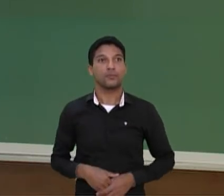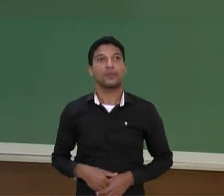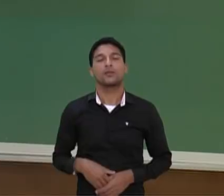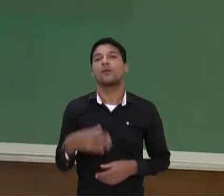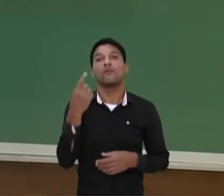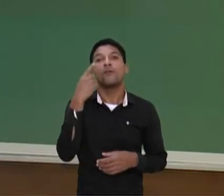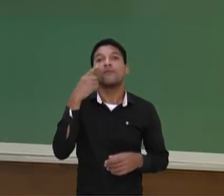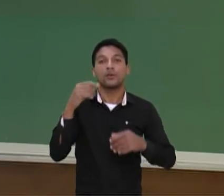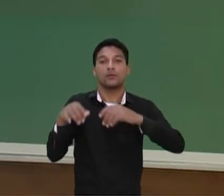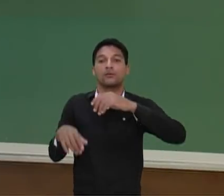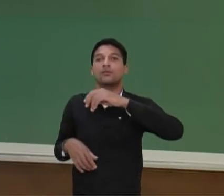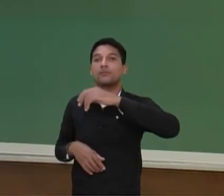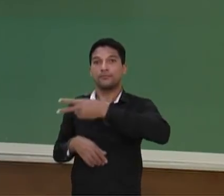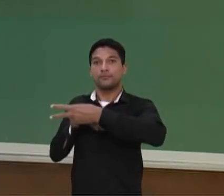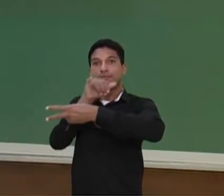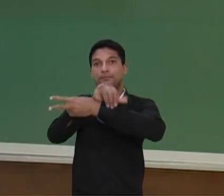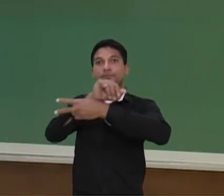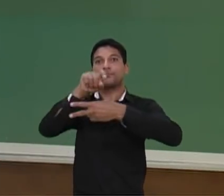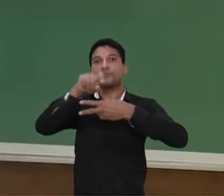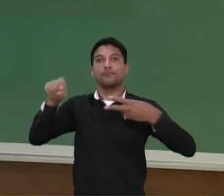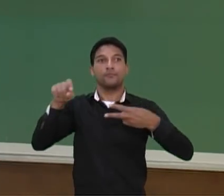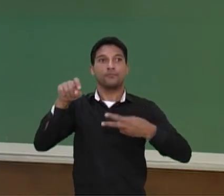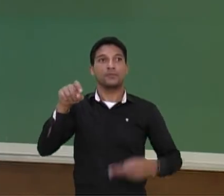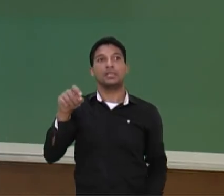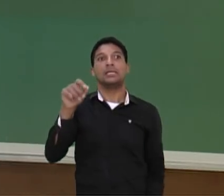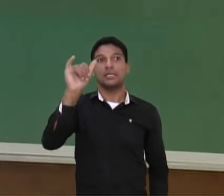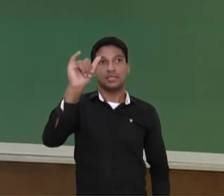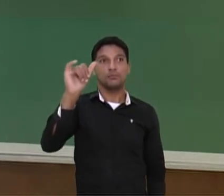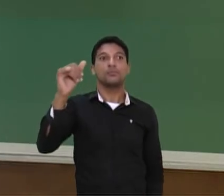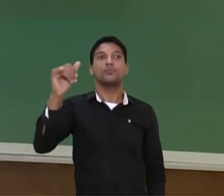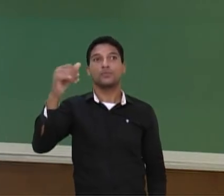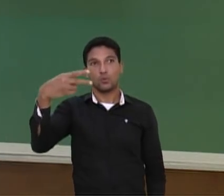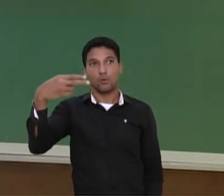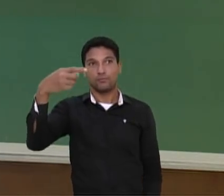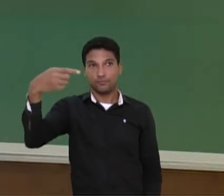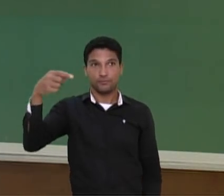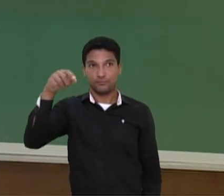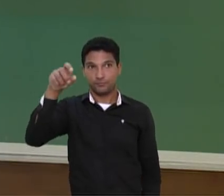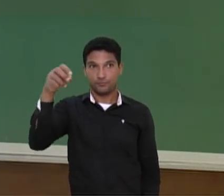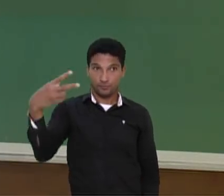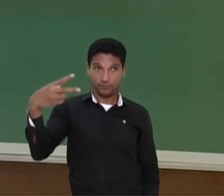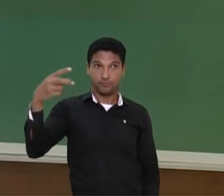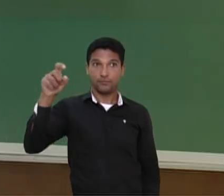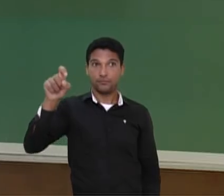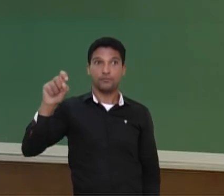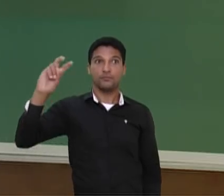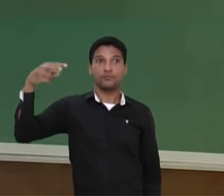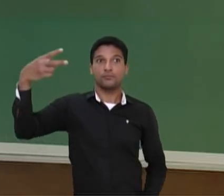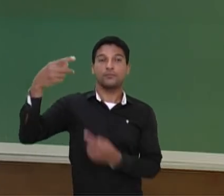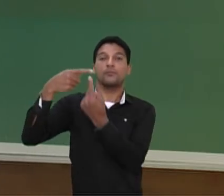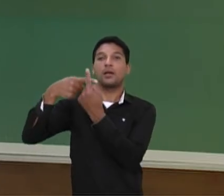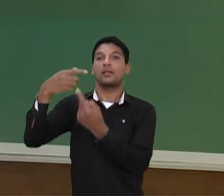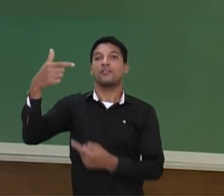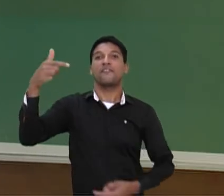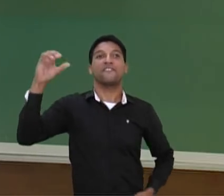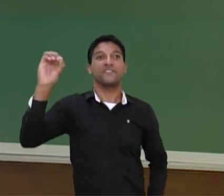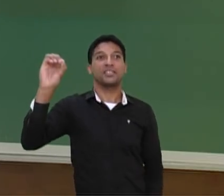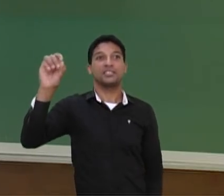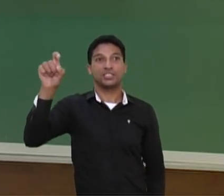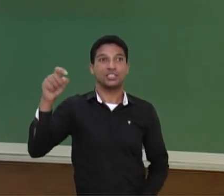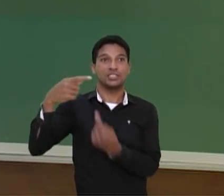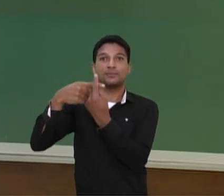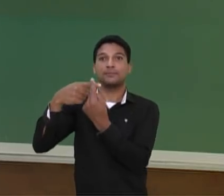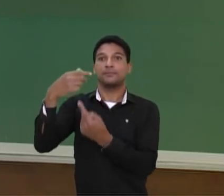+ 20x mais 150 se eu quero calcular o dia que